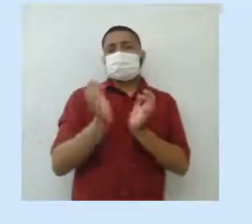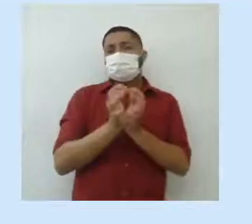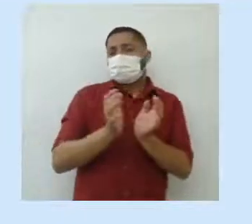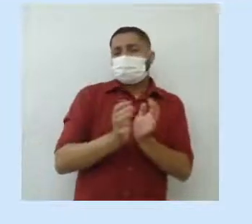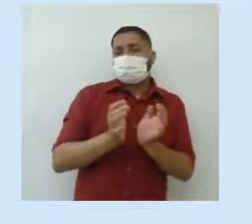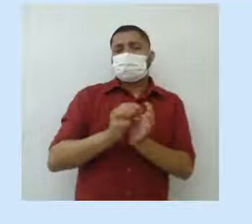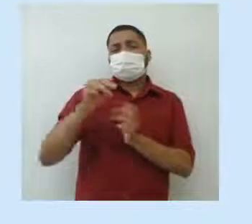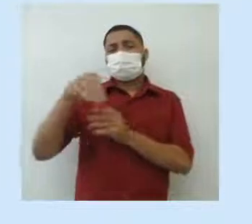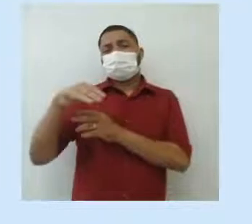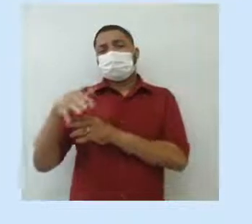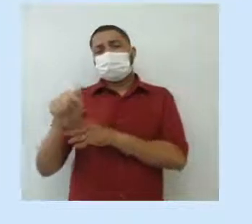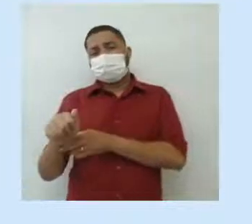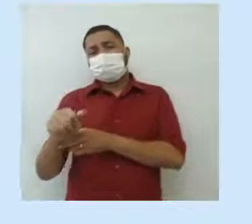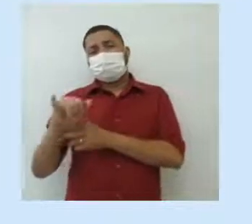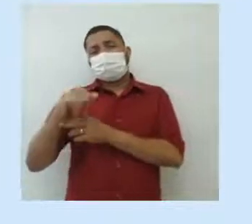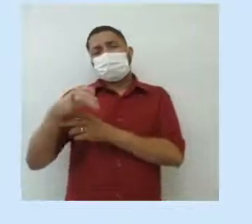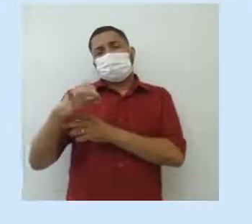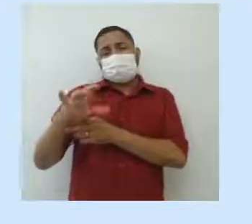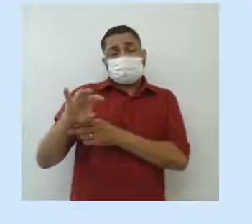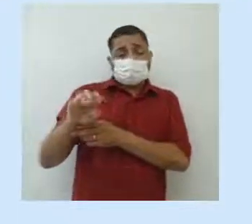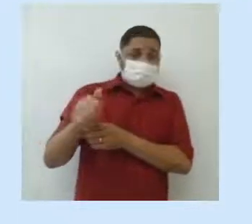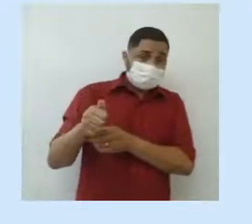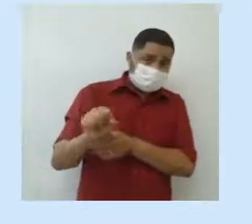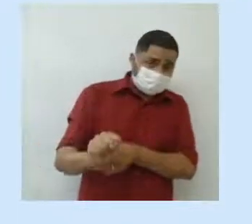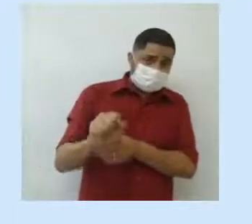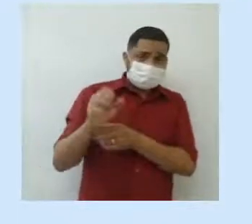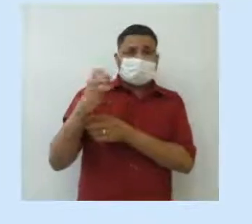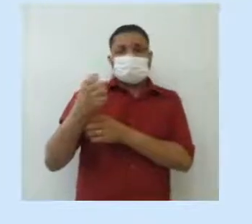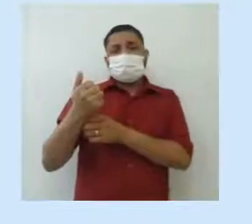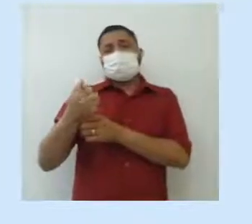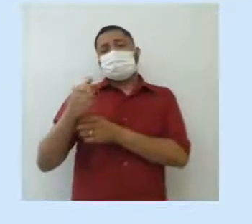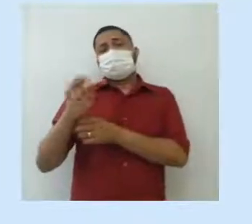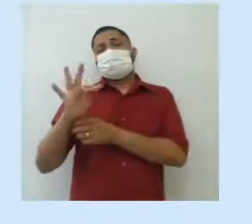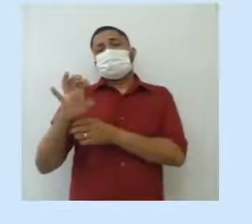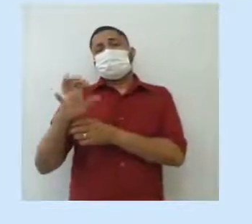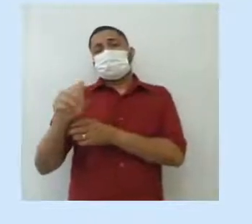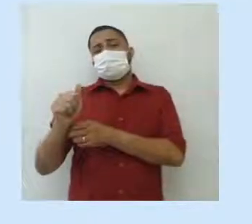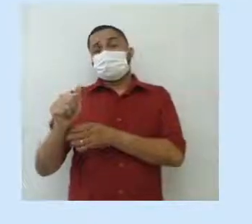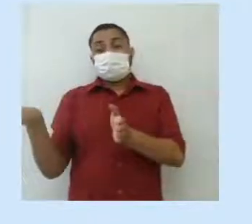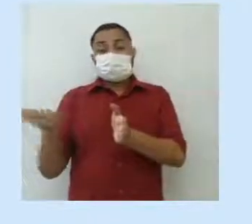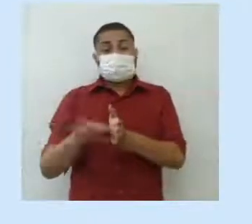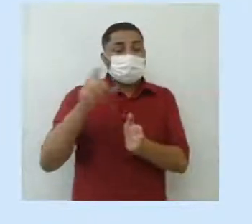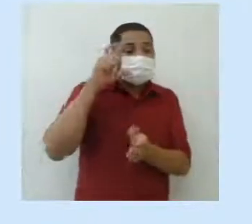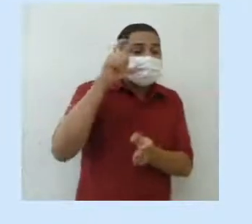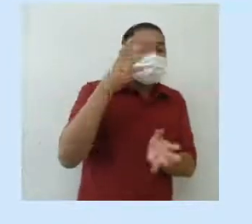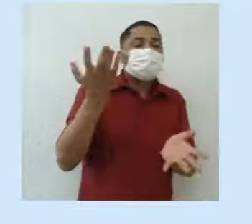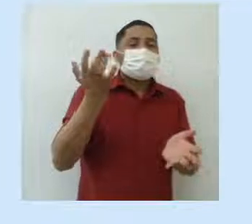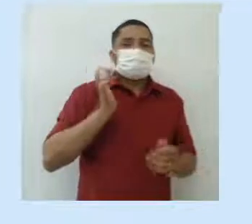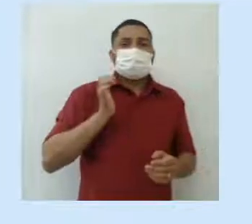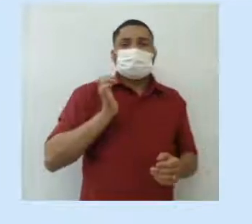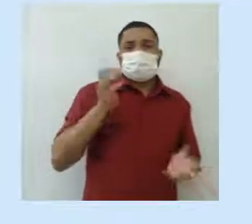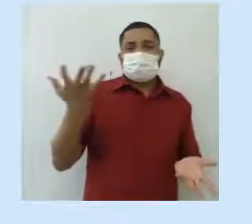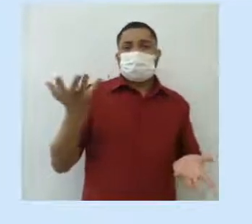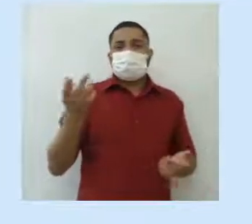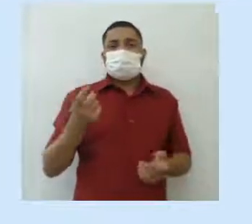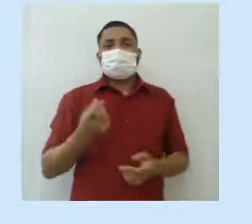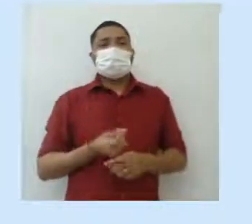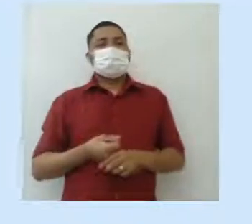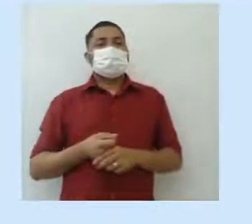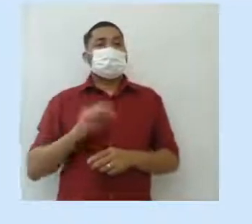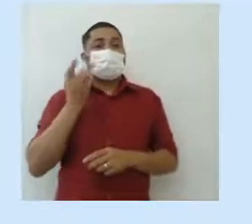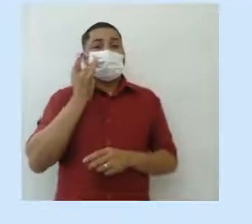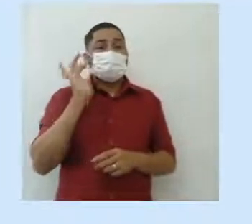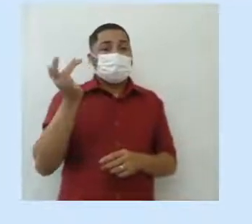e astecas, né? Onde chegaram em busca de quê? De riqueza, em busca de ouro, né? Então,